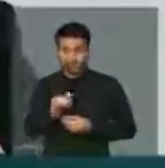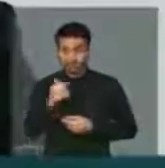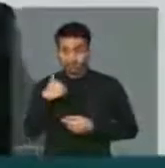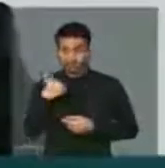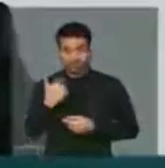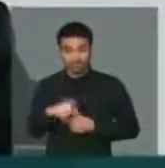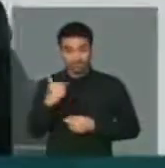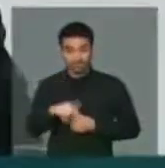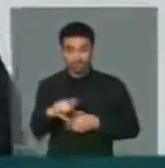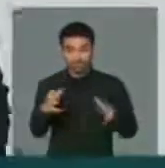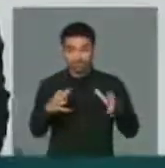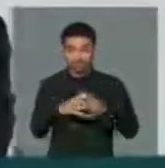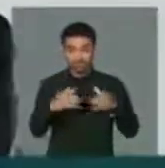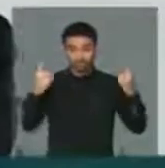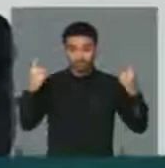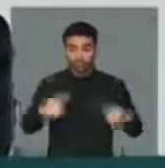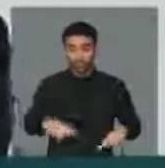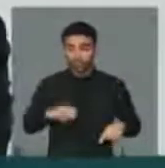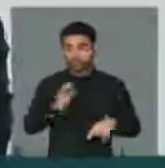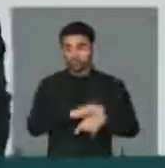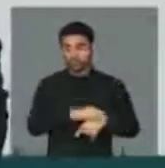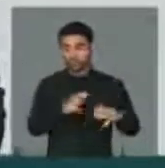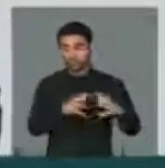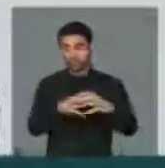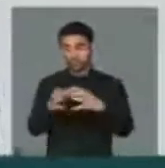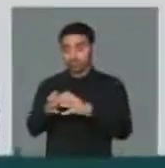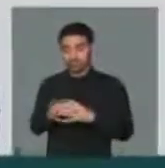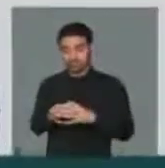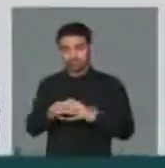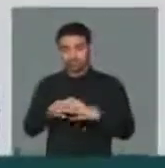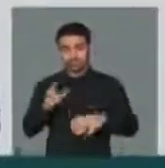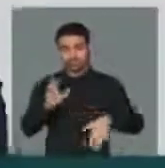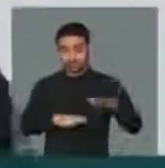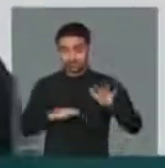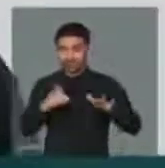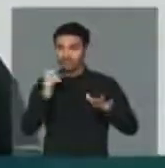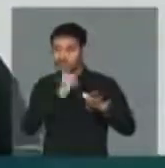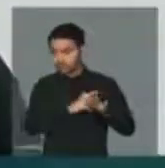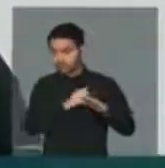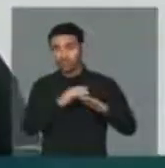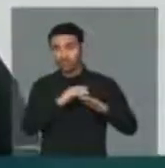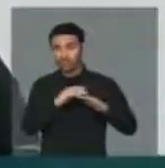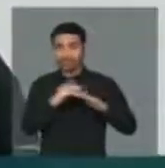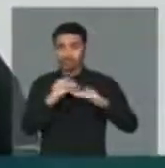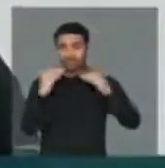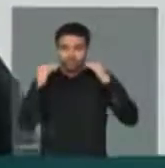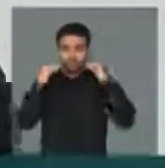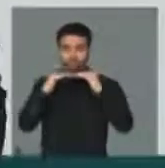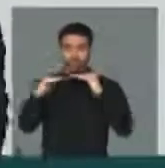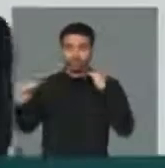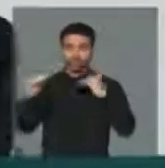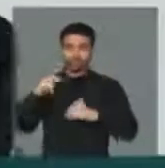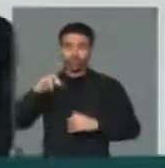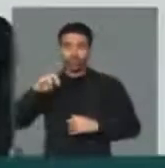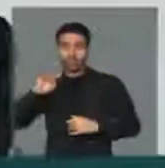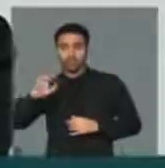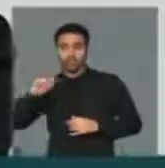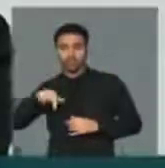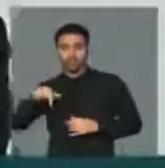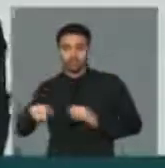essa oposição que pauta o bom senso muitas vezes na casa. Então, esses são pontos. Mas também